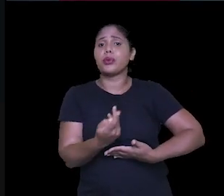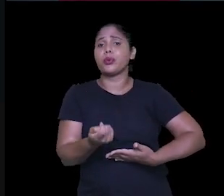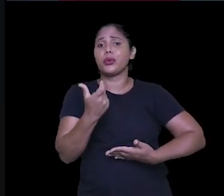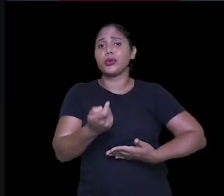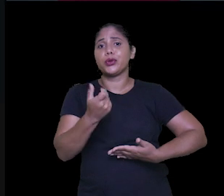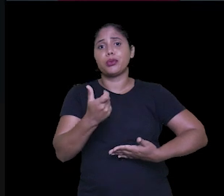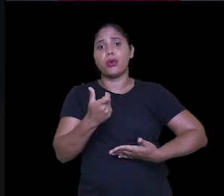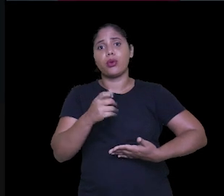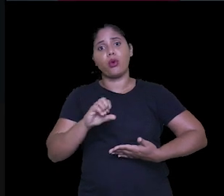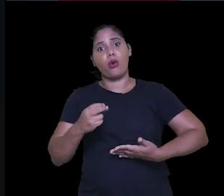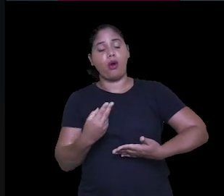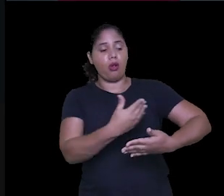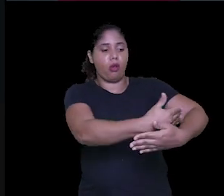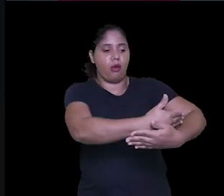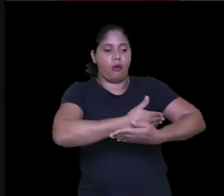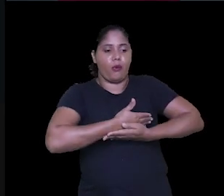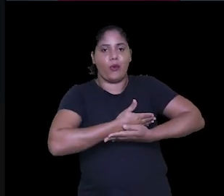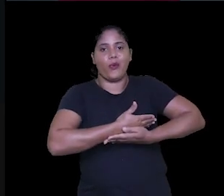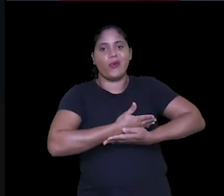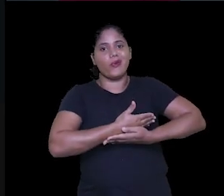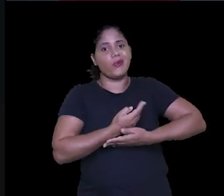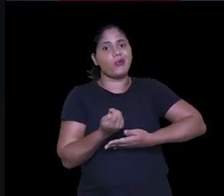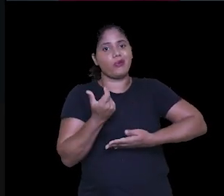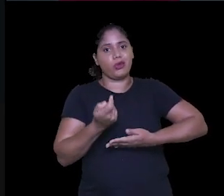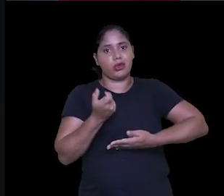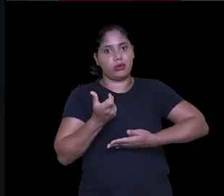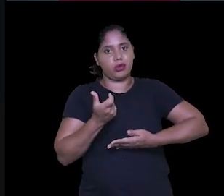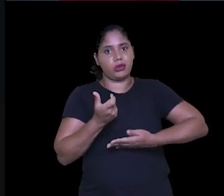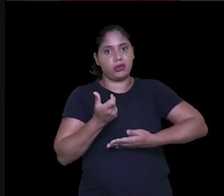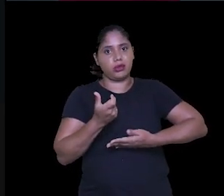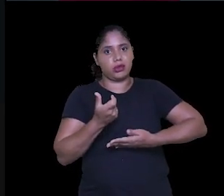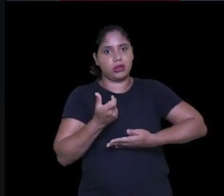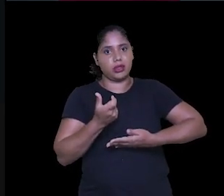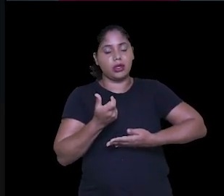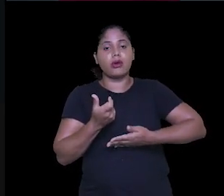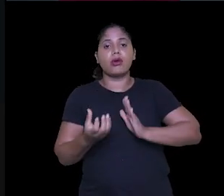curso, adicionando o QR Code da